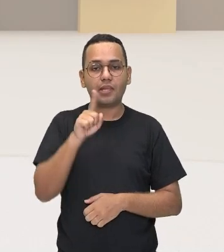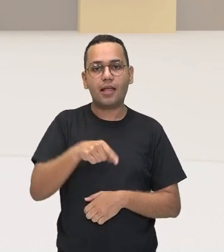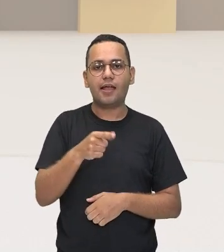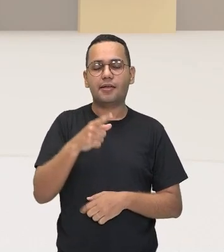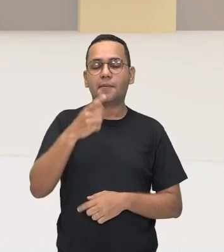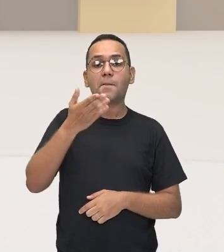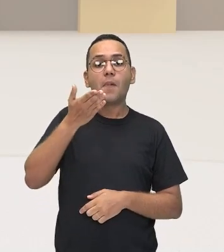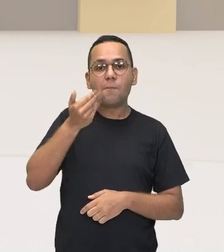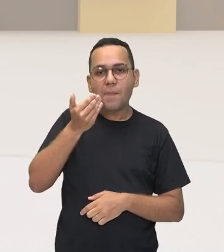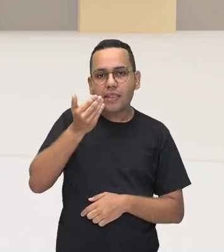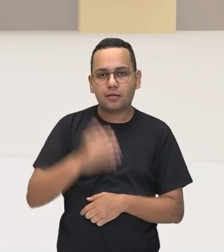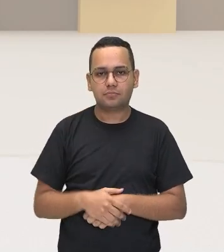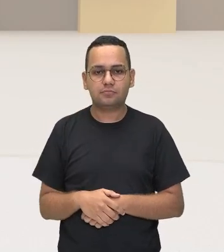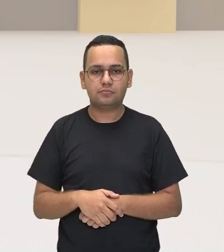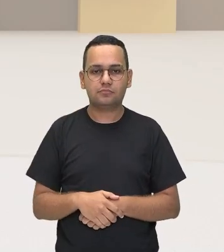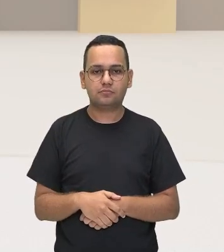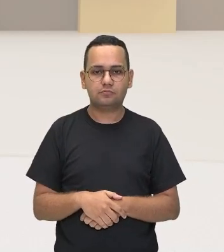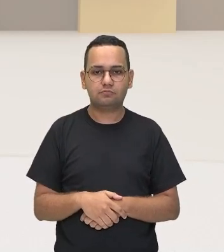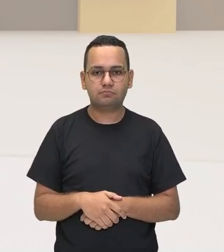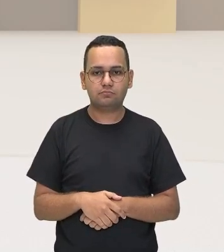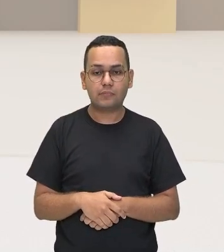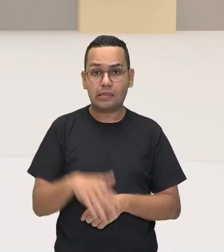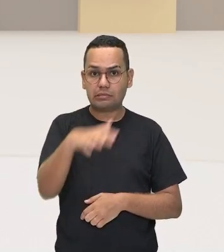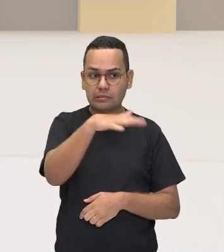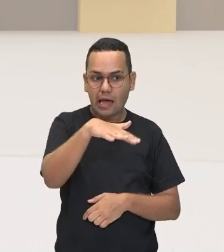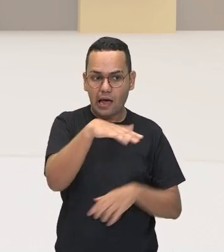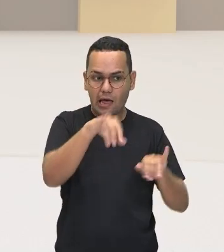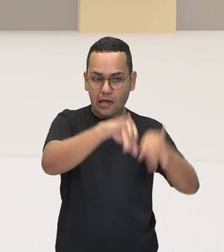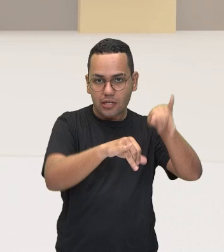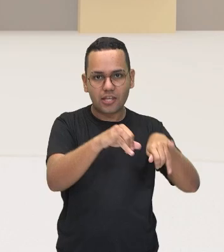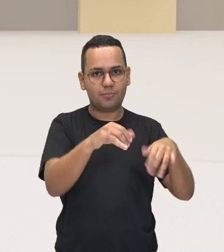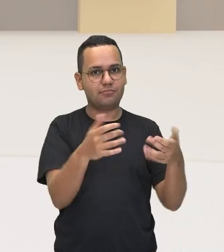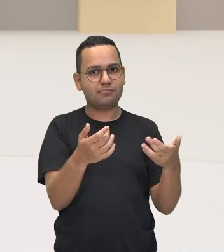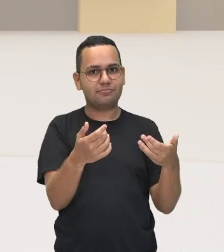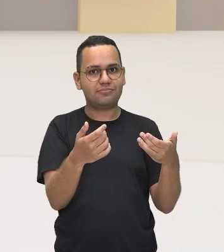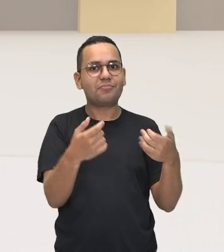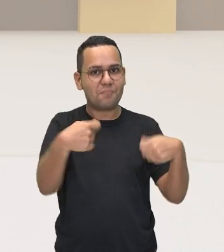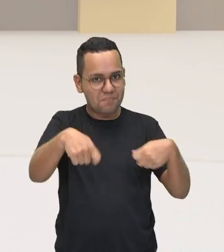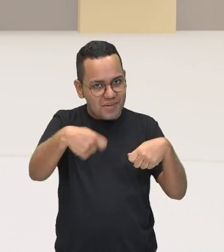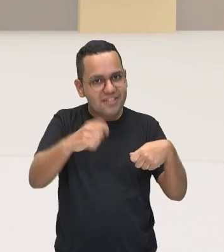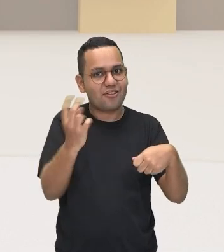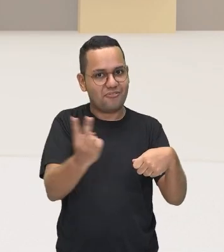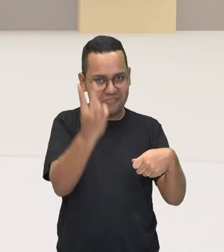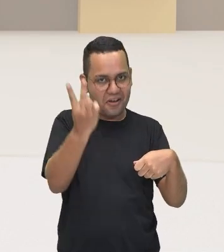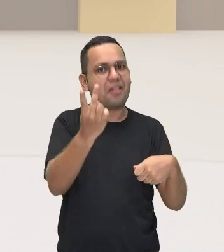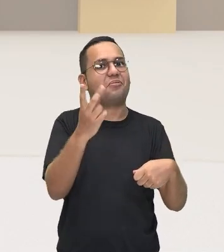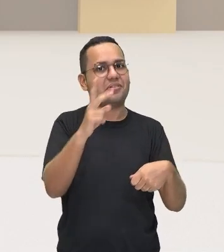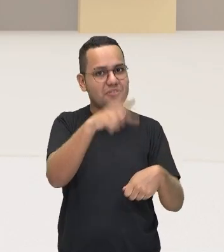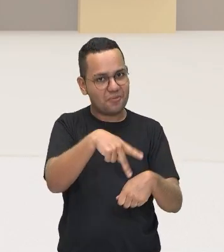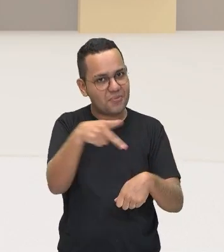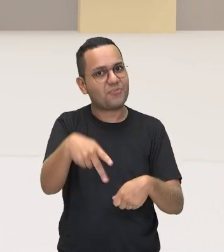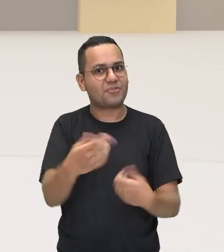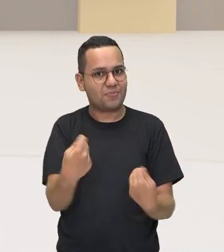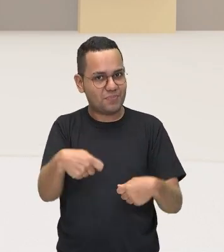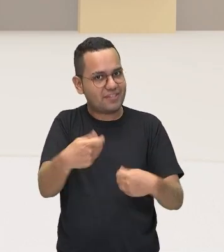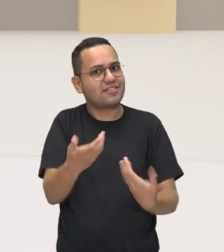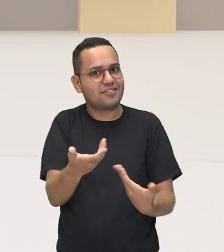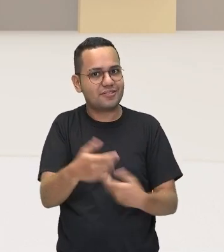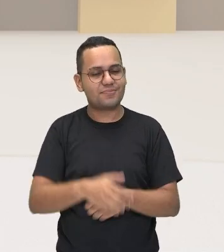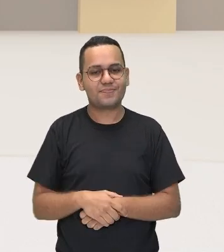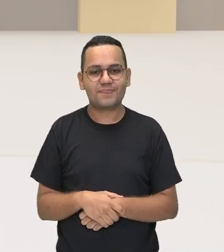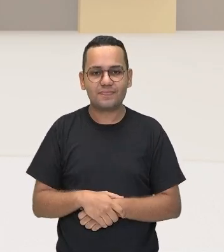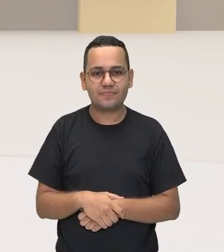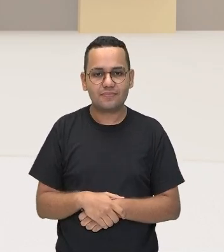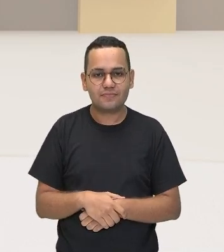aula de química. Olha aí como vocês precisam valorizar mais a gente. Verdade, olha só, gente. Olha a quantidade